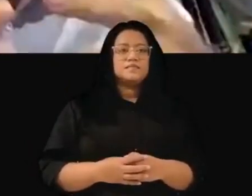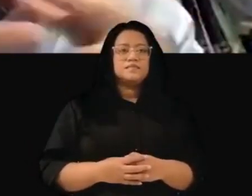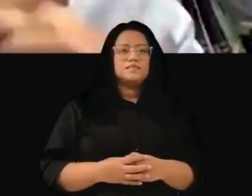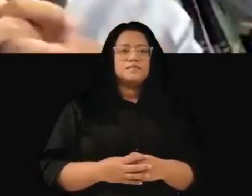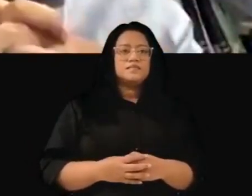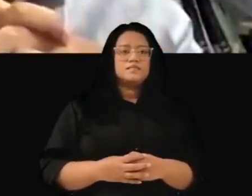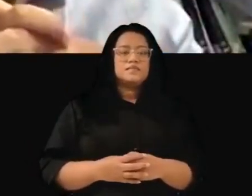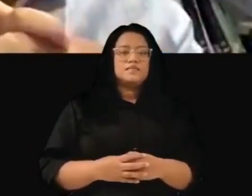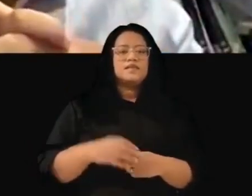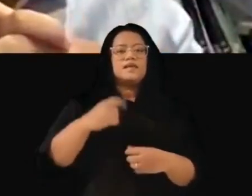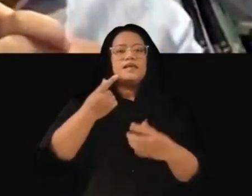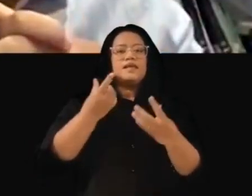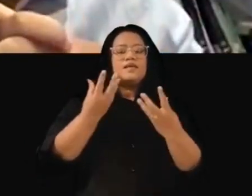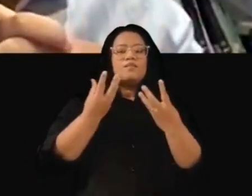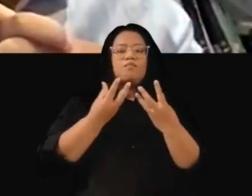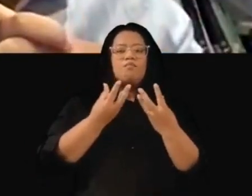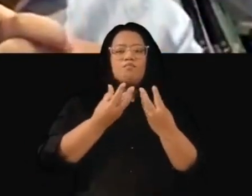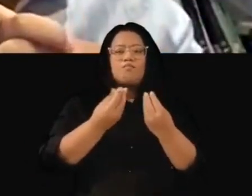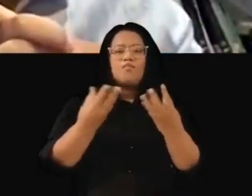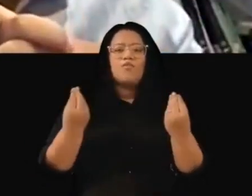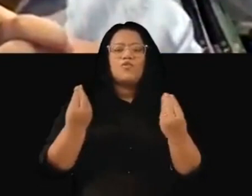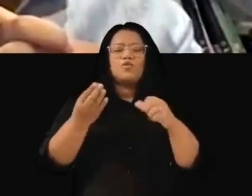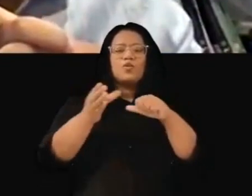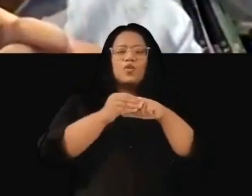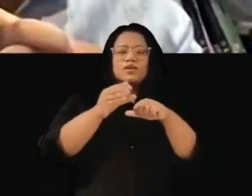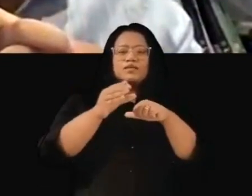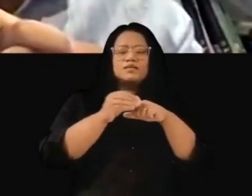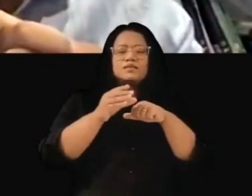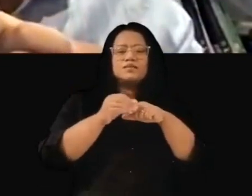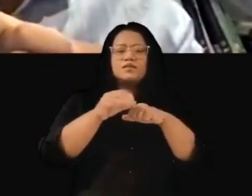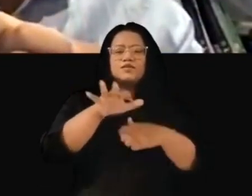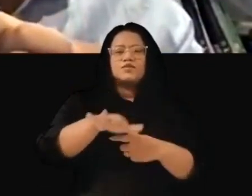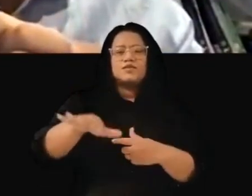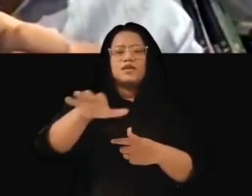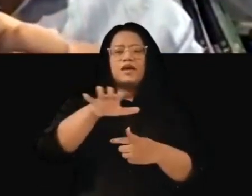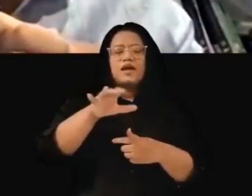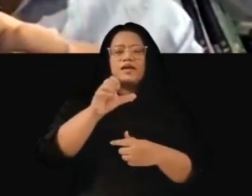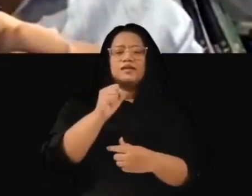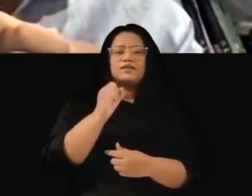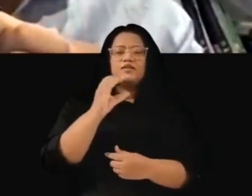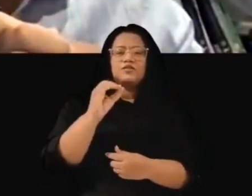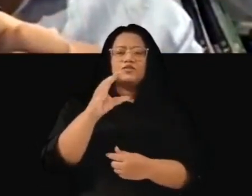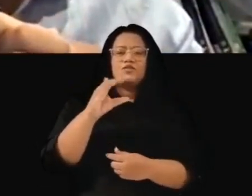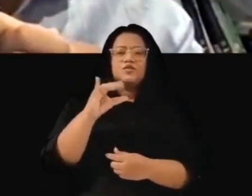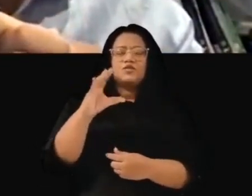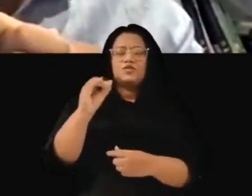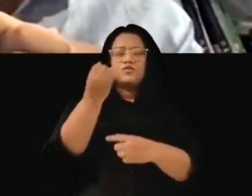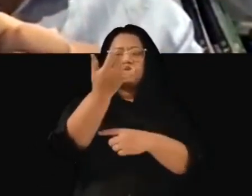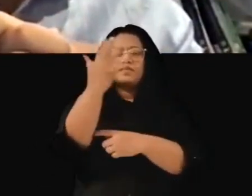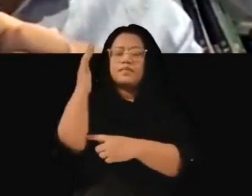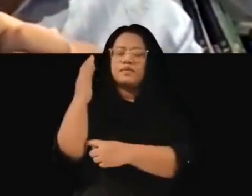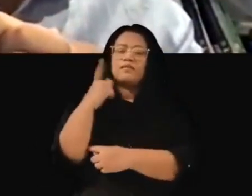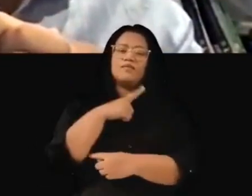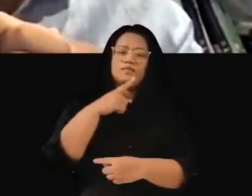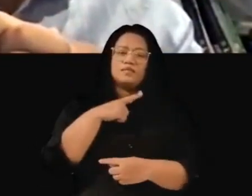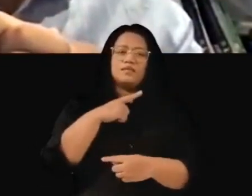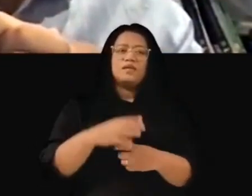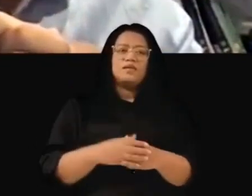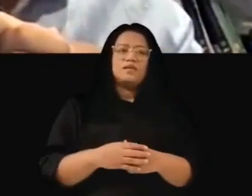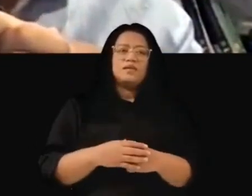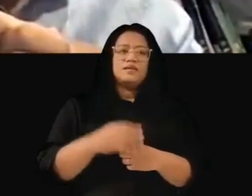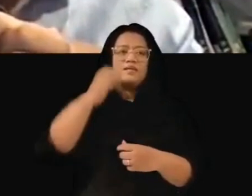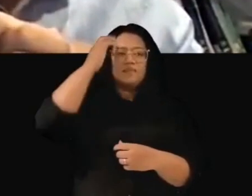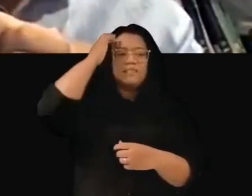tanto conhecimento, né, da área socioambiental. Eu tive o prazer de participar da criação da área de ciência ambiental na